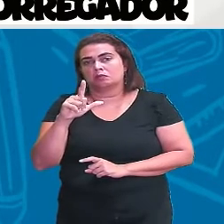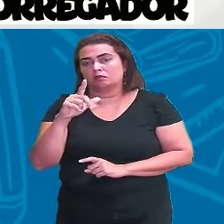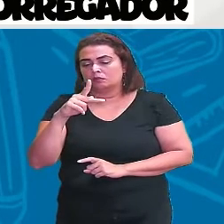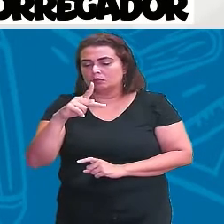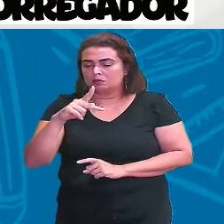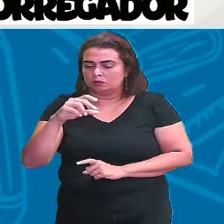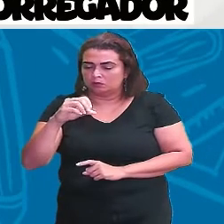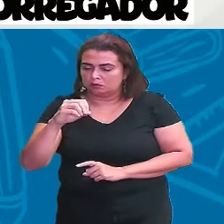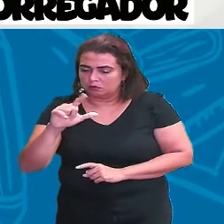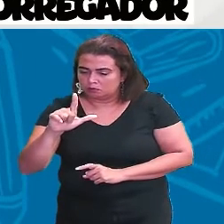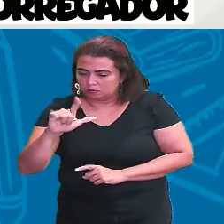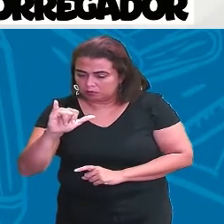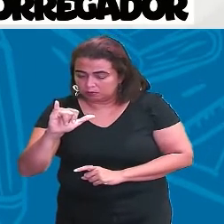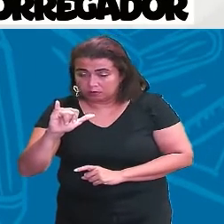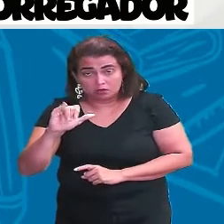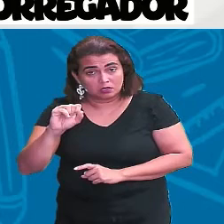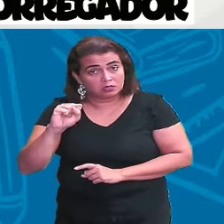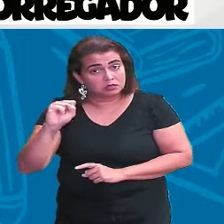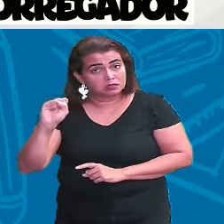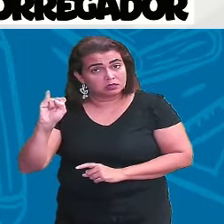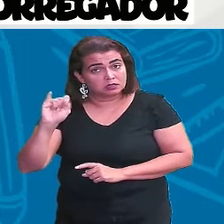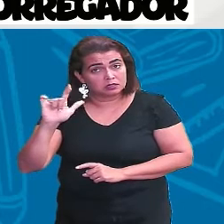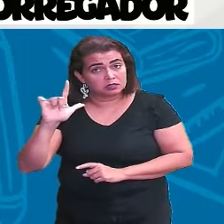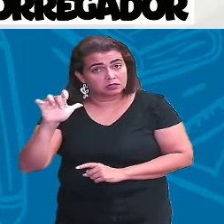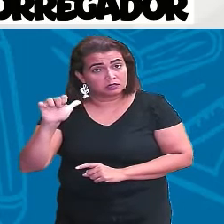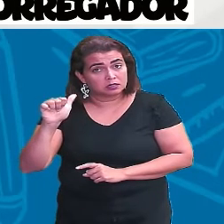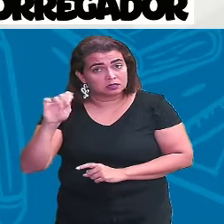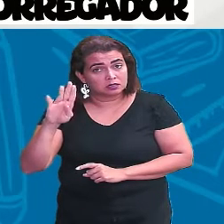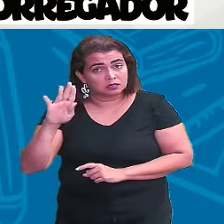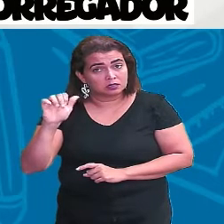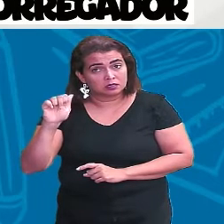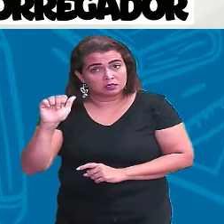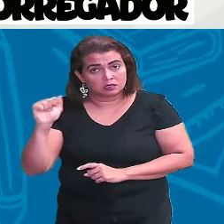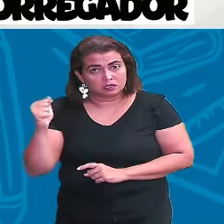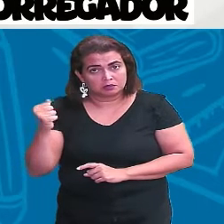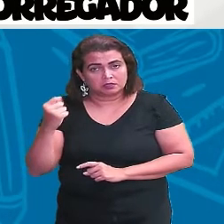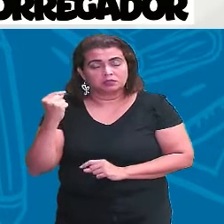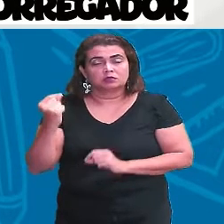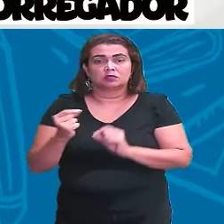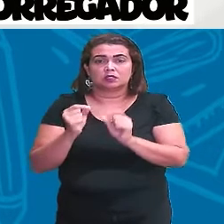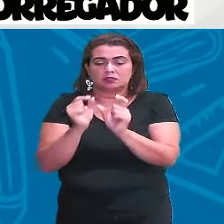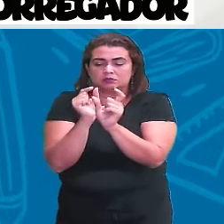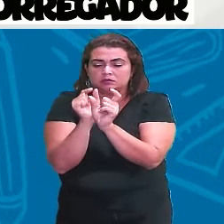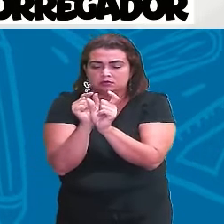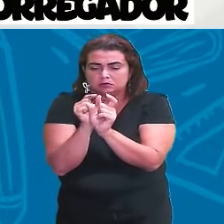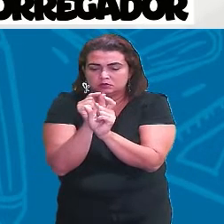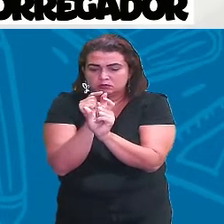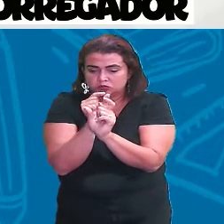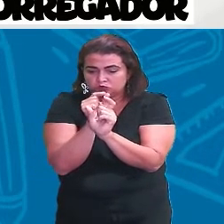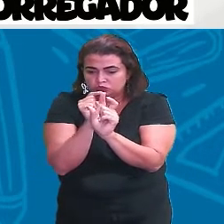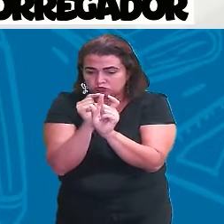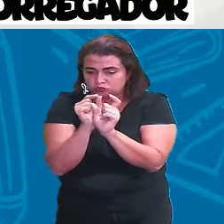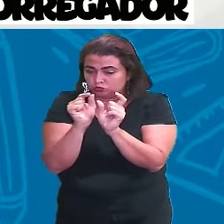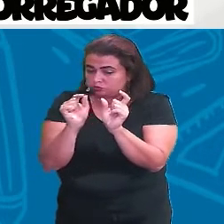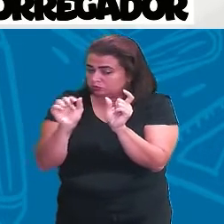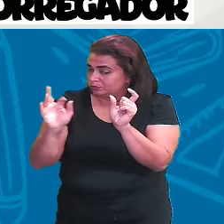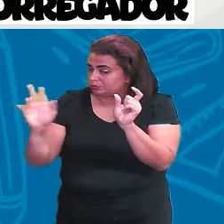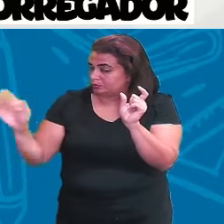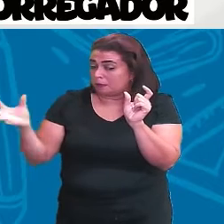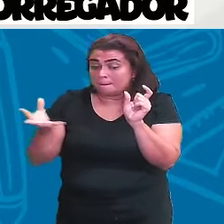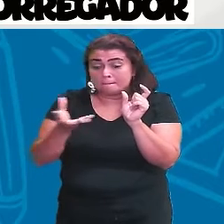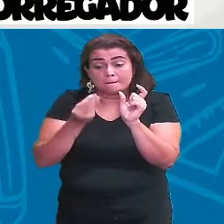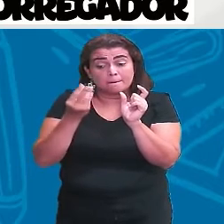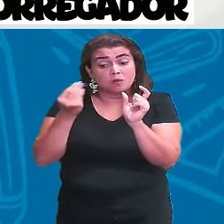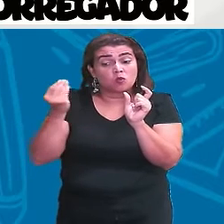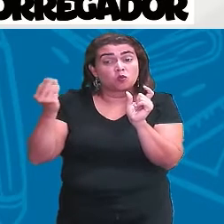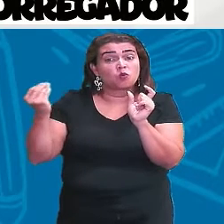de 4, 5, 6 ou mais sílabas que a gente tiver, tá bom? Poli quer dizer